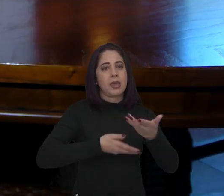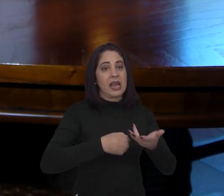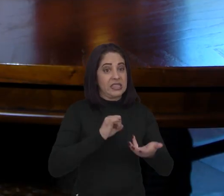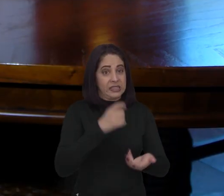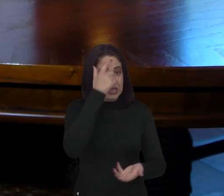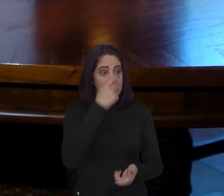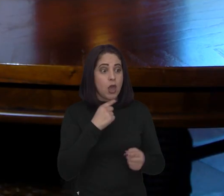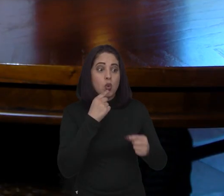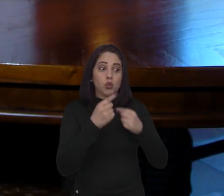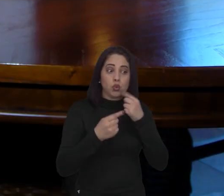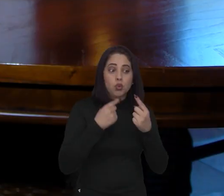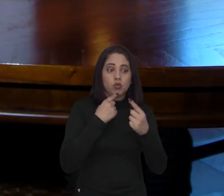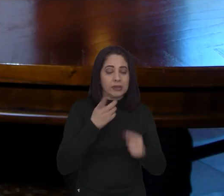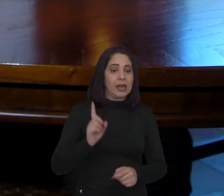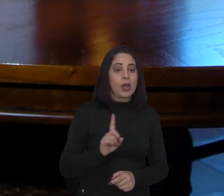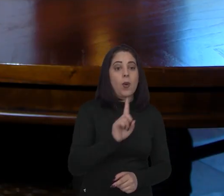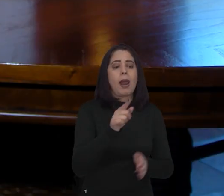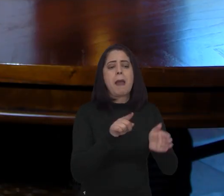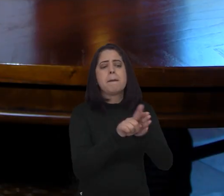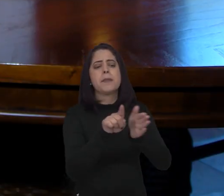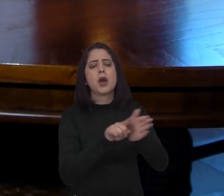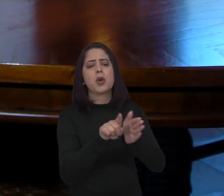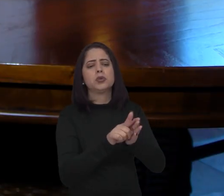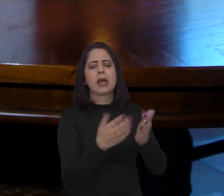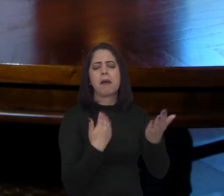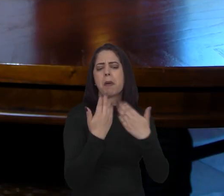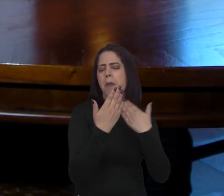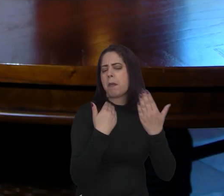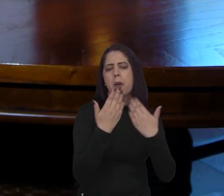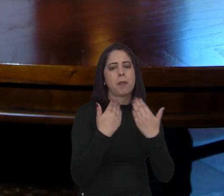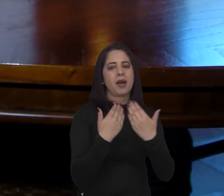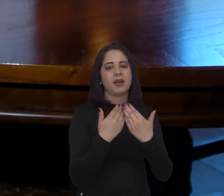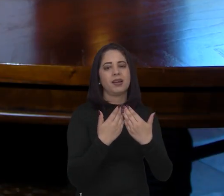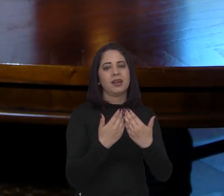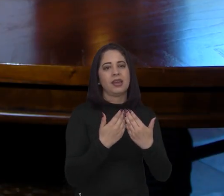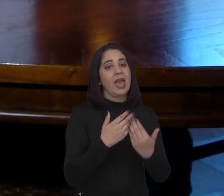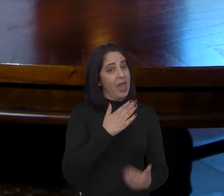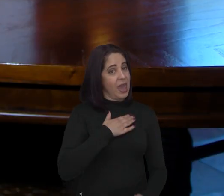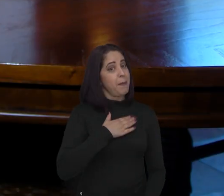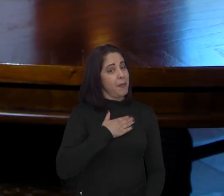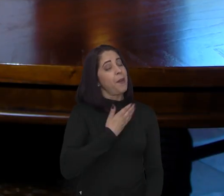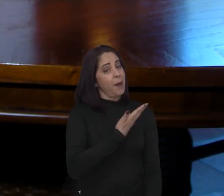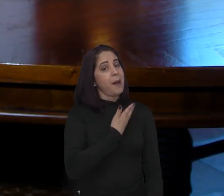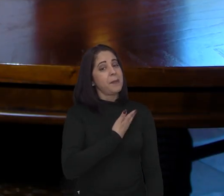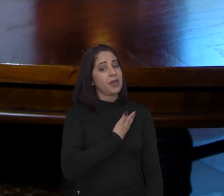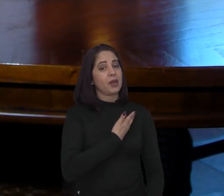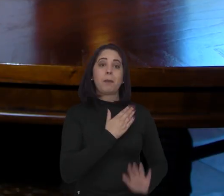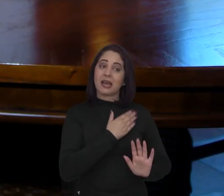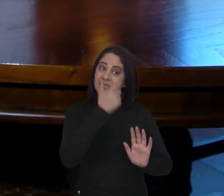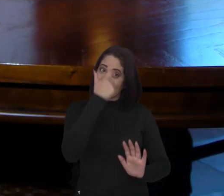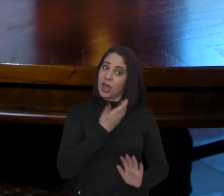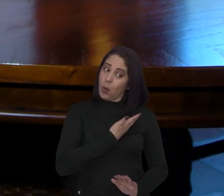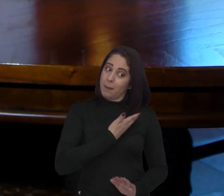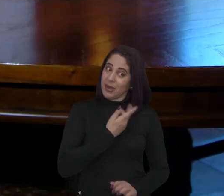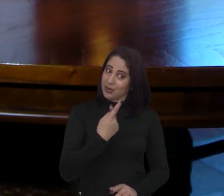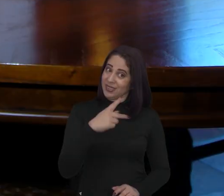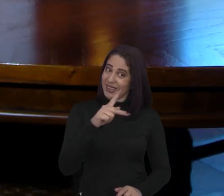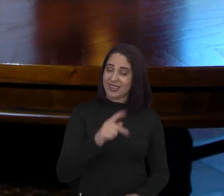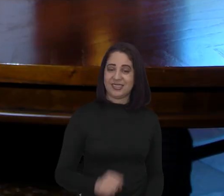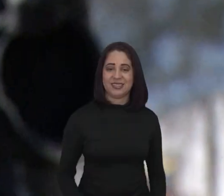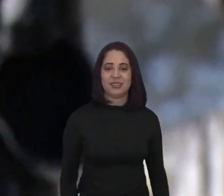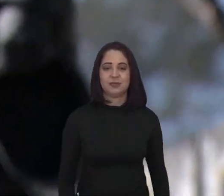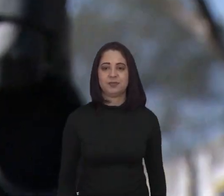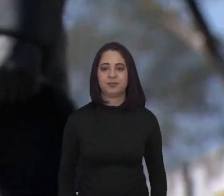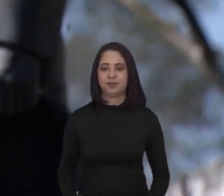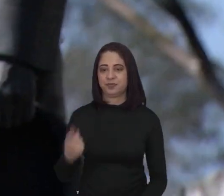ele me chamava dele para conversar, então ficamos amigos. Eu não sei se ele é meu amigo, eu sei que eu era amigo dele.